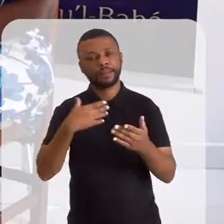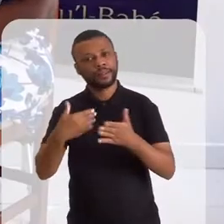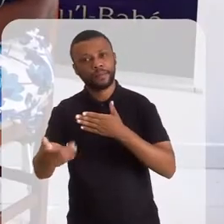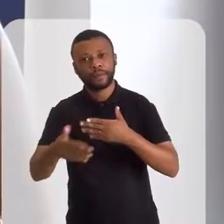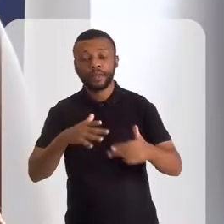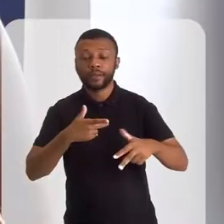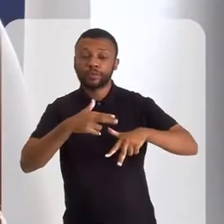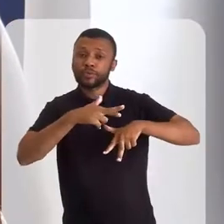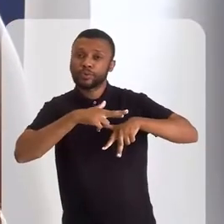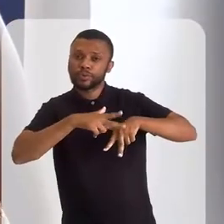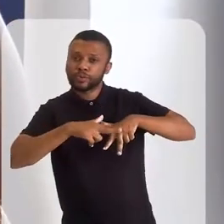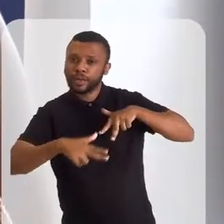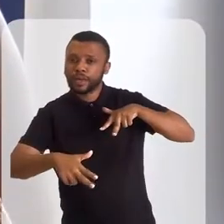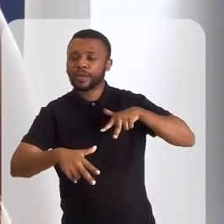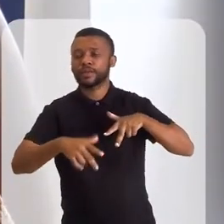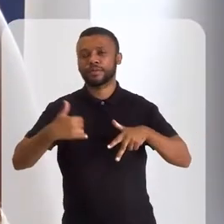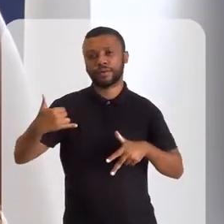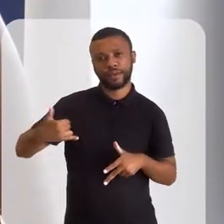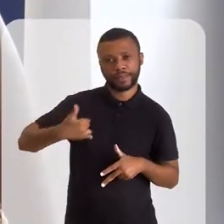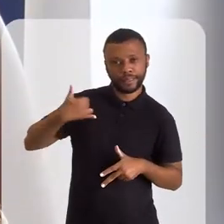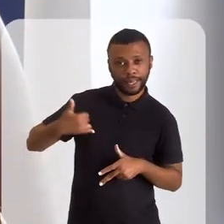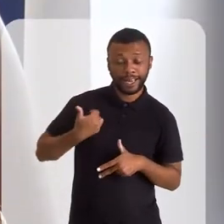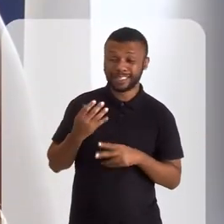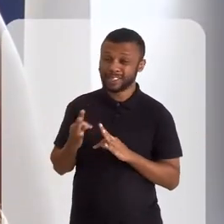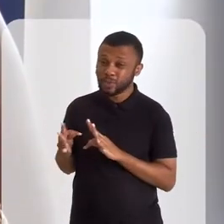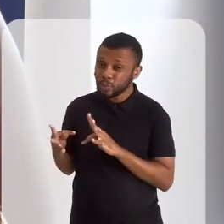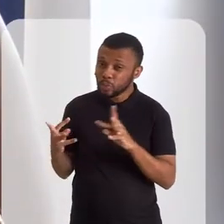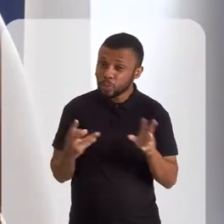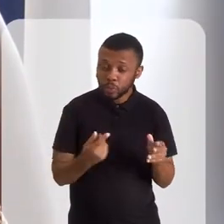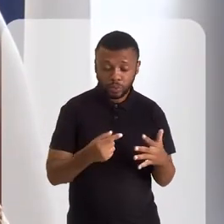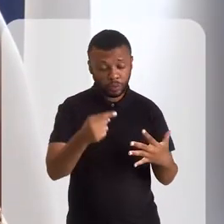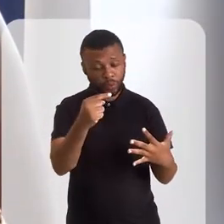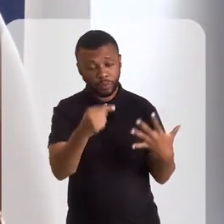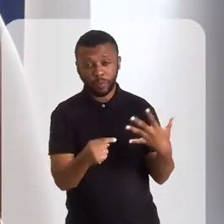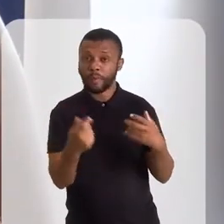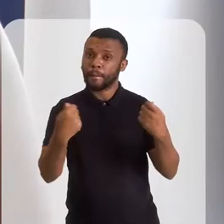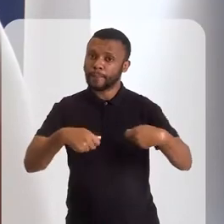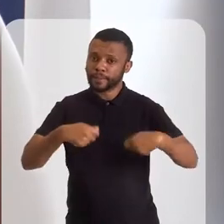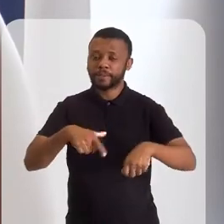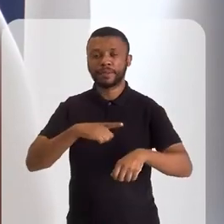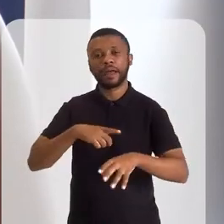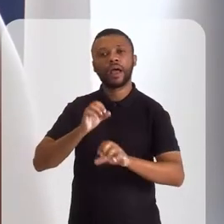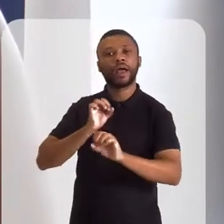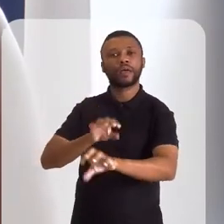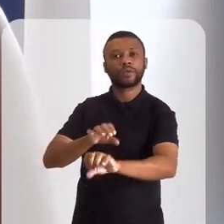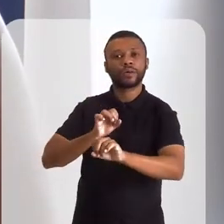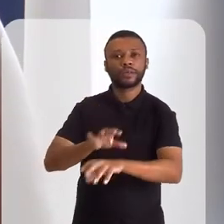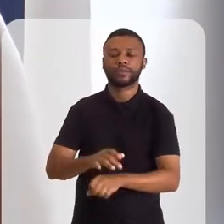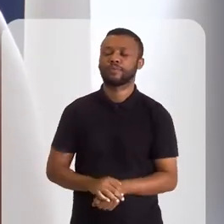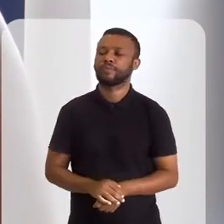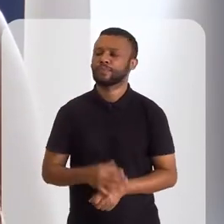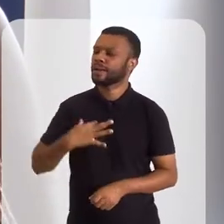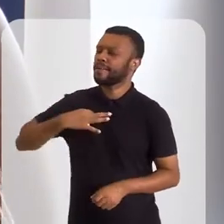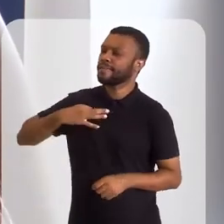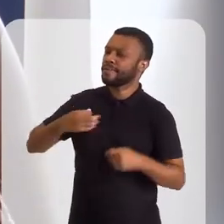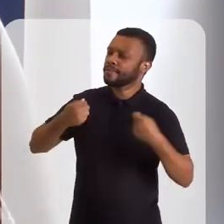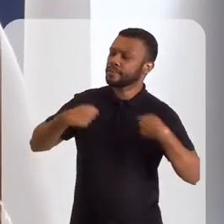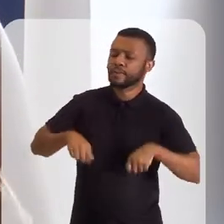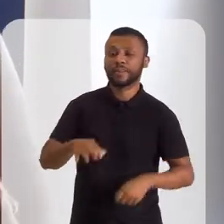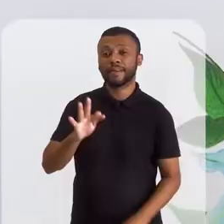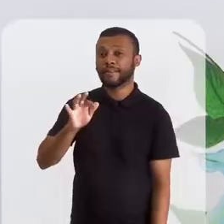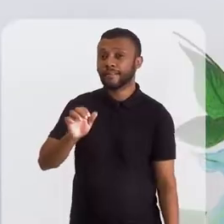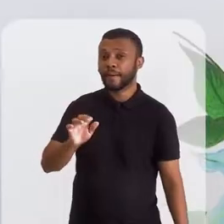religiosidade que venha, independente do gênero, né, independente da idade, então todos precisam receber